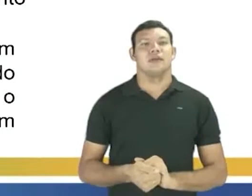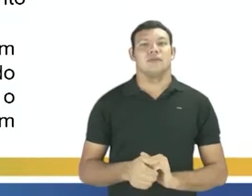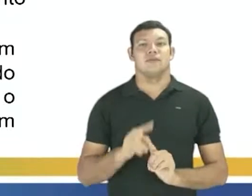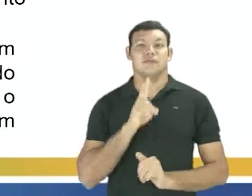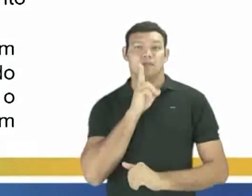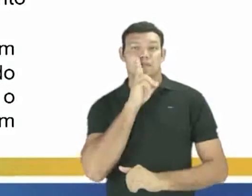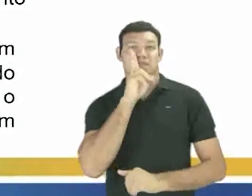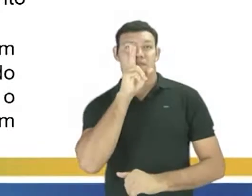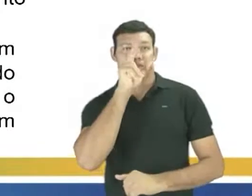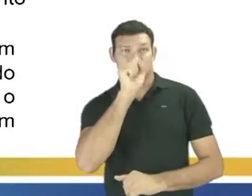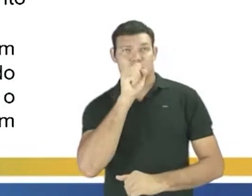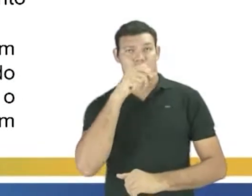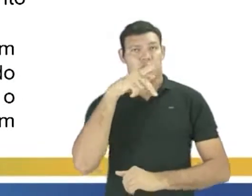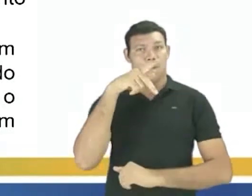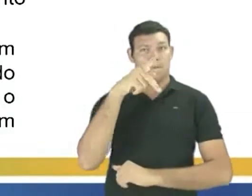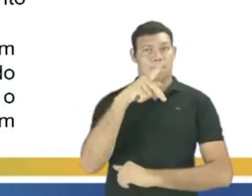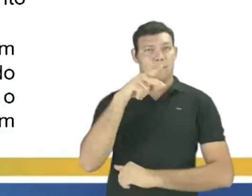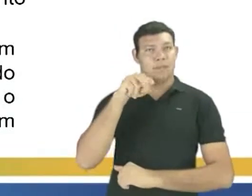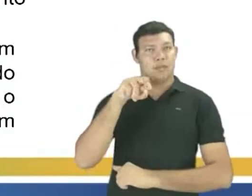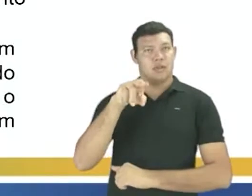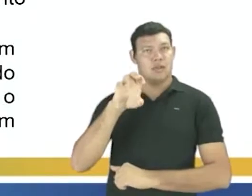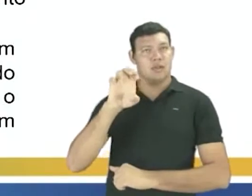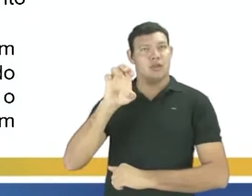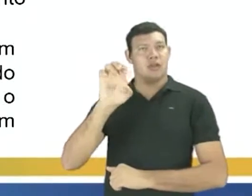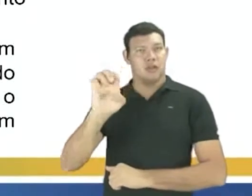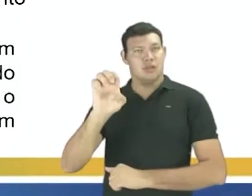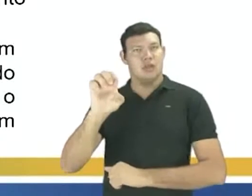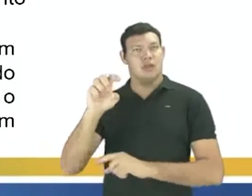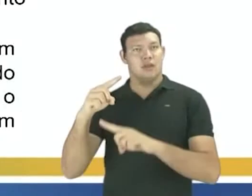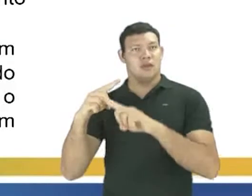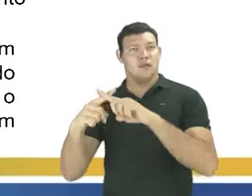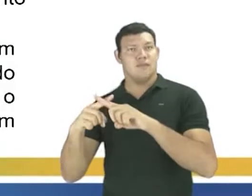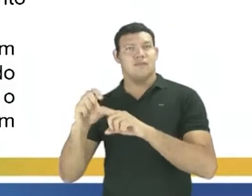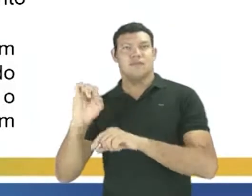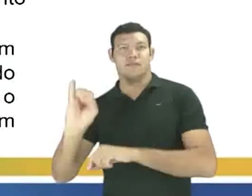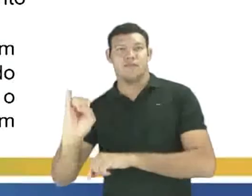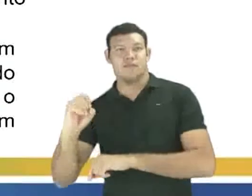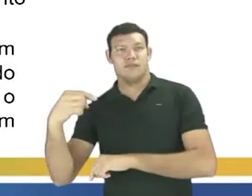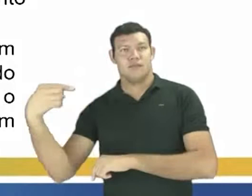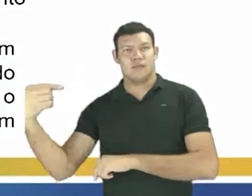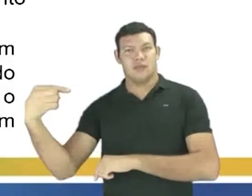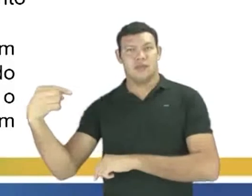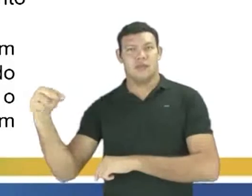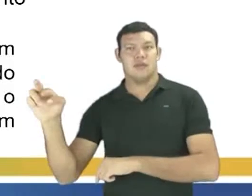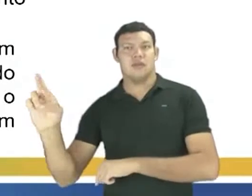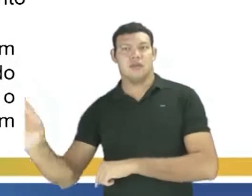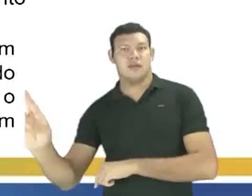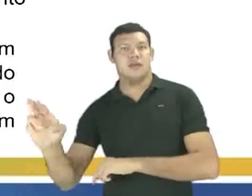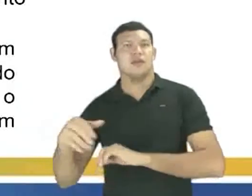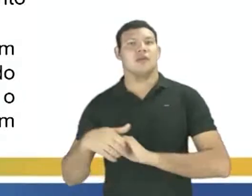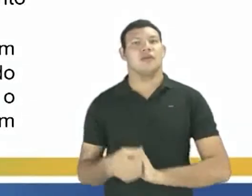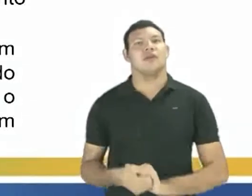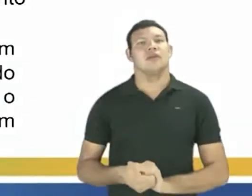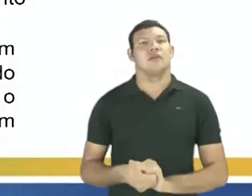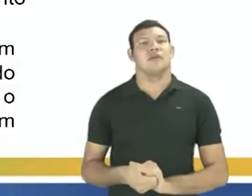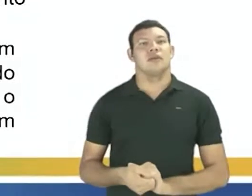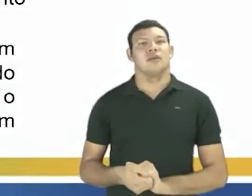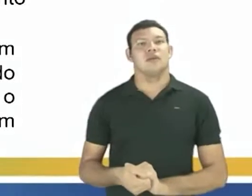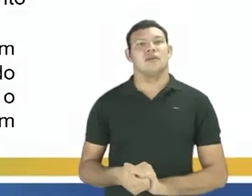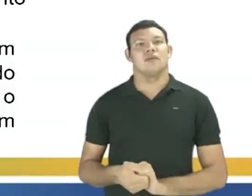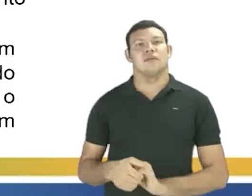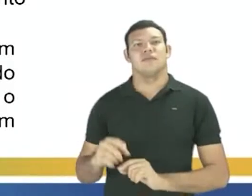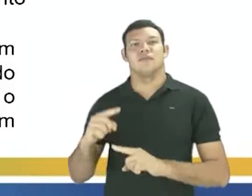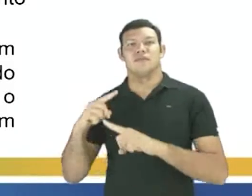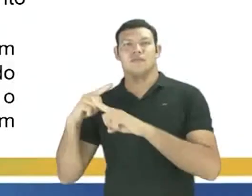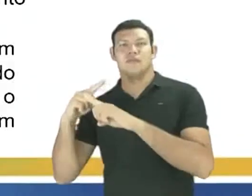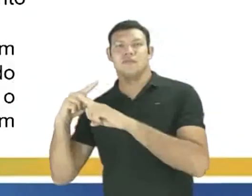força vezes a intensidade menos a resistência vezes a intensidade ao